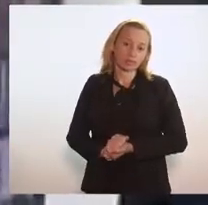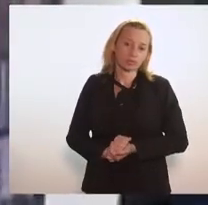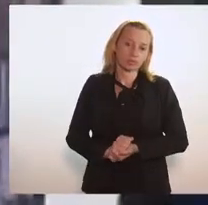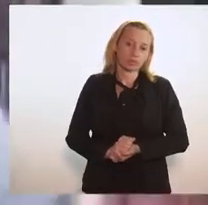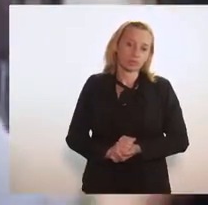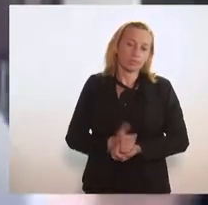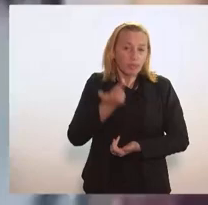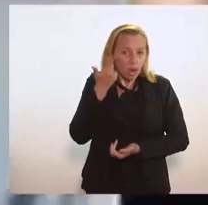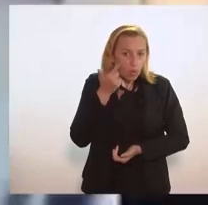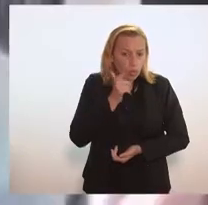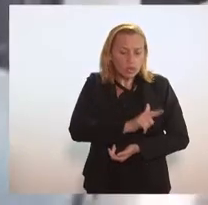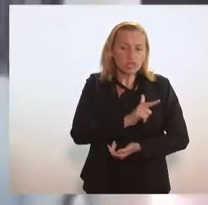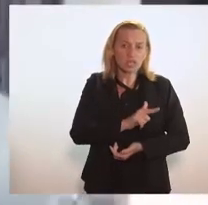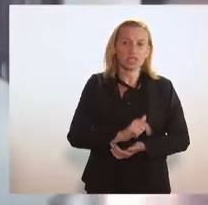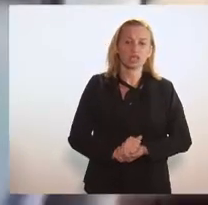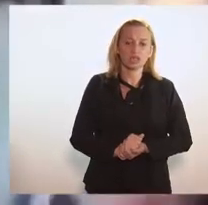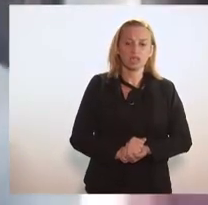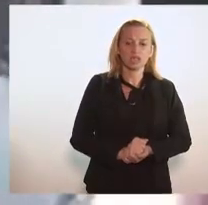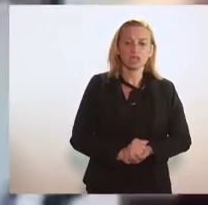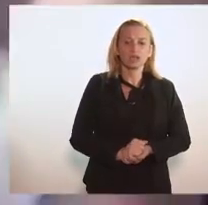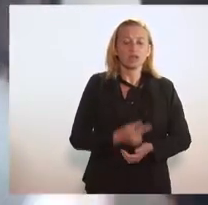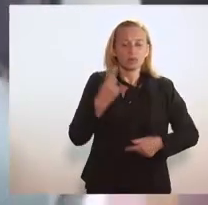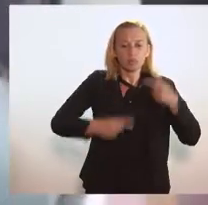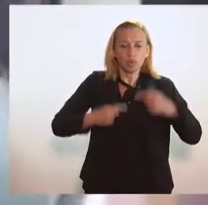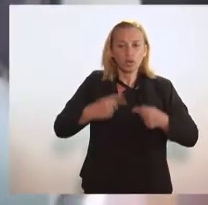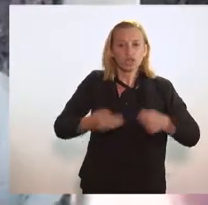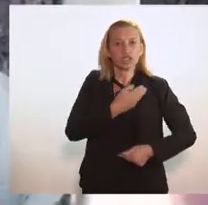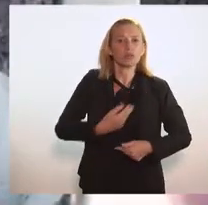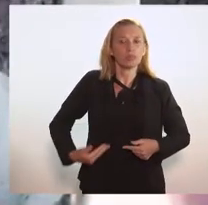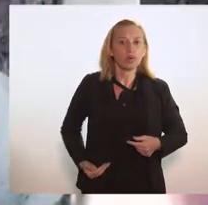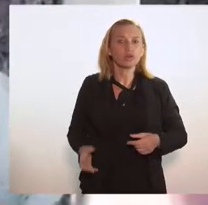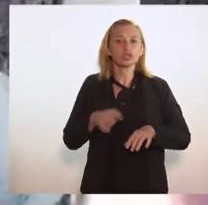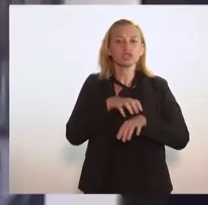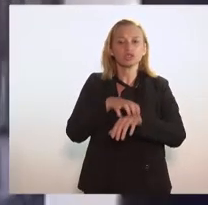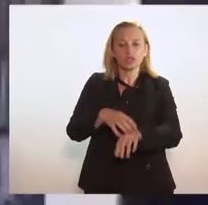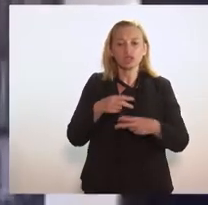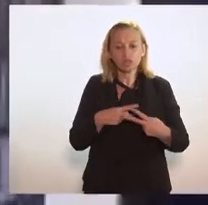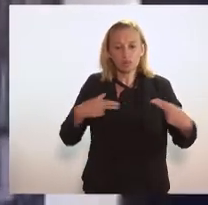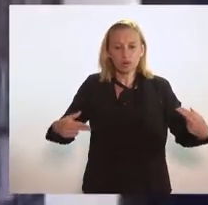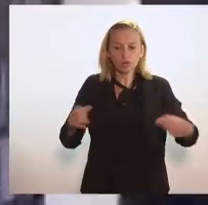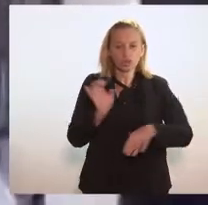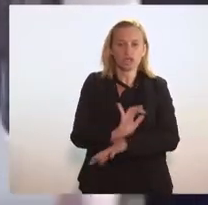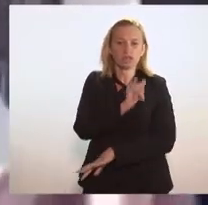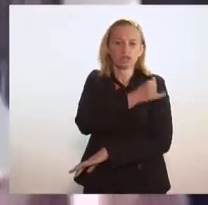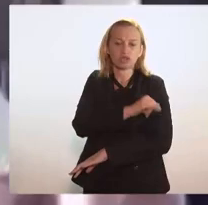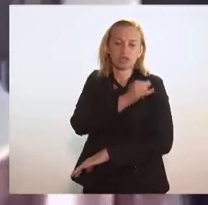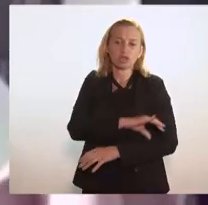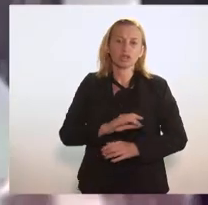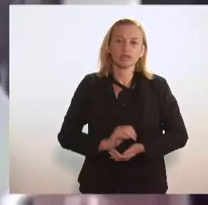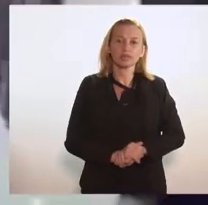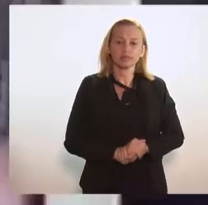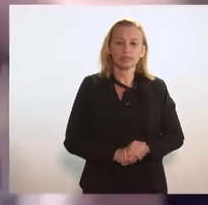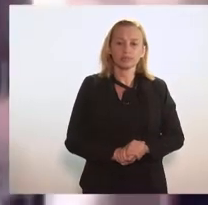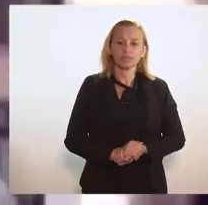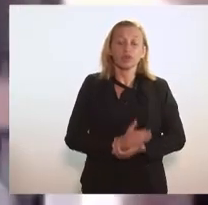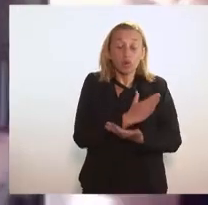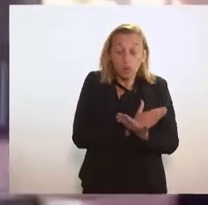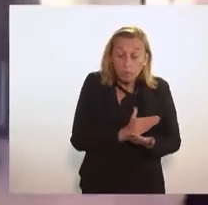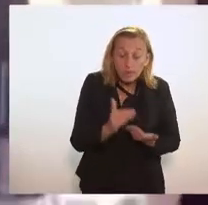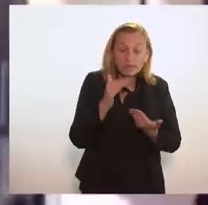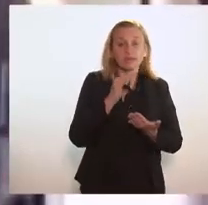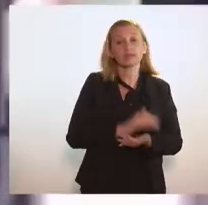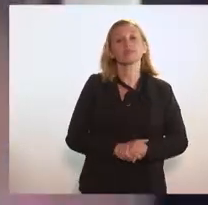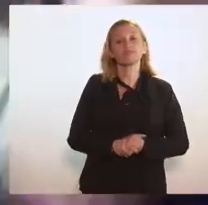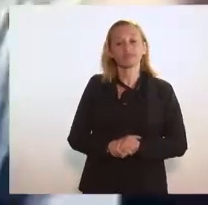conseguir fazer com que a política pública de Transportes do Estado do Rio de Janeiro ela começa